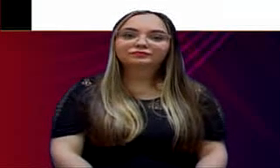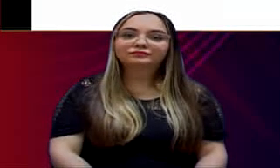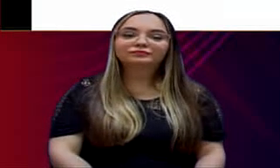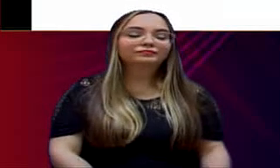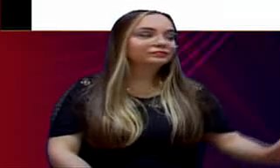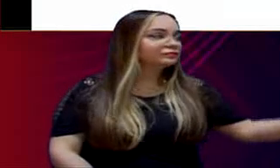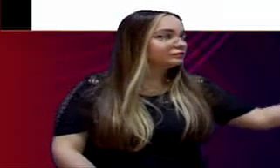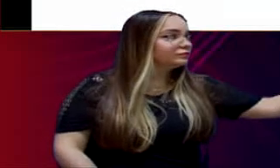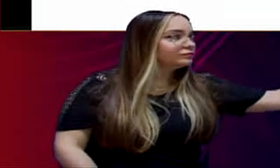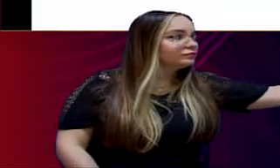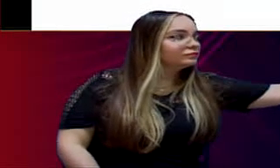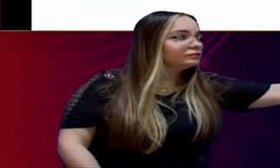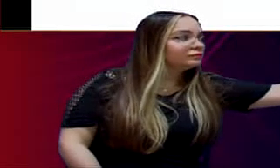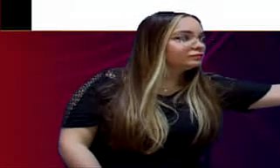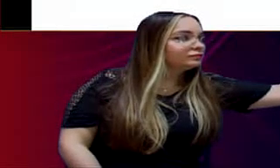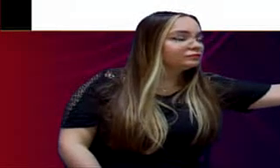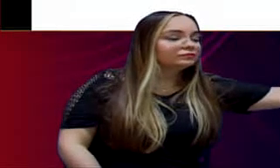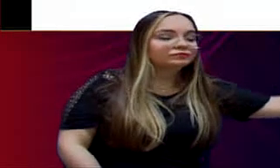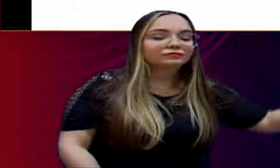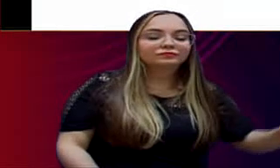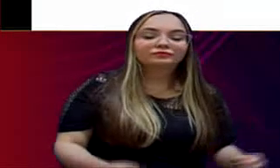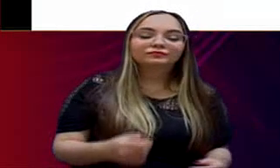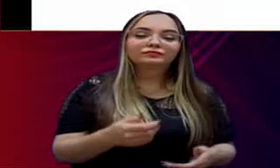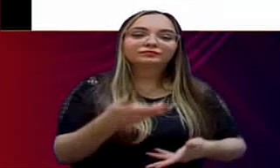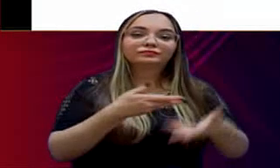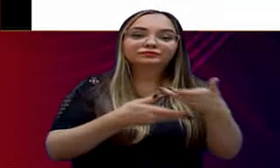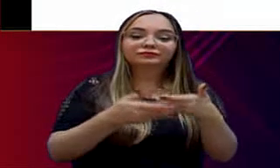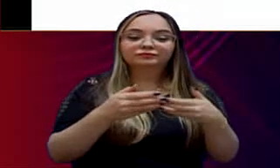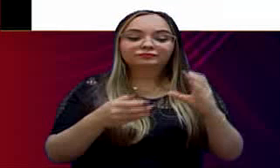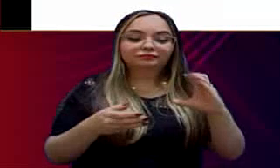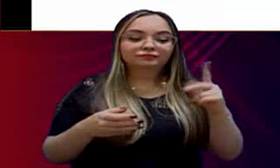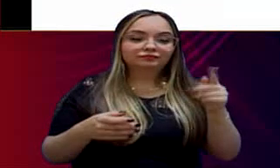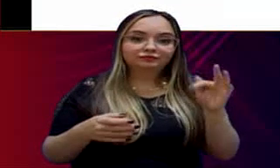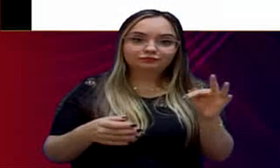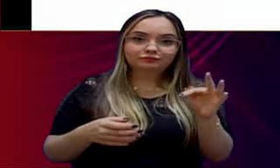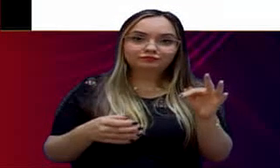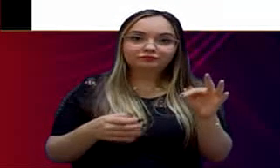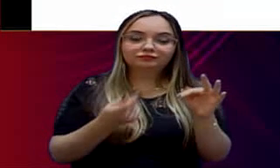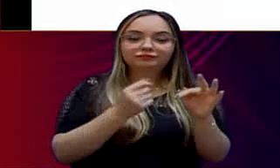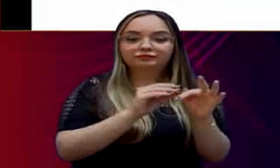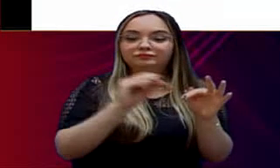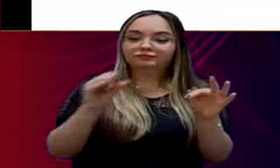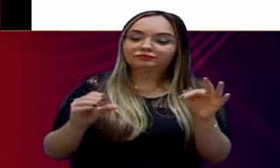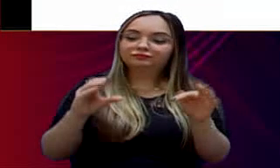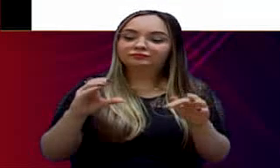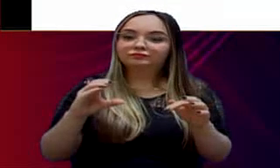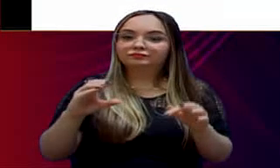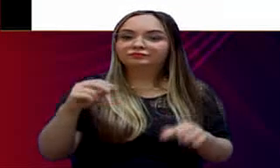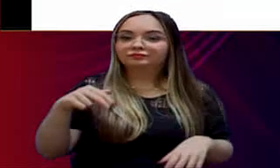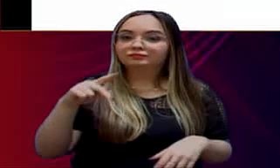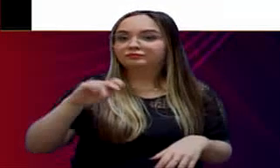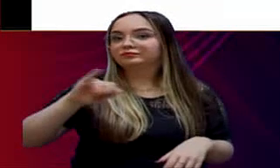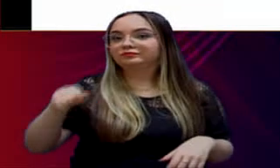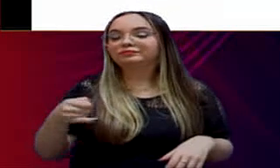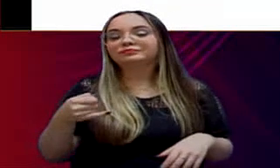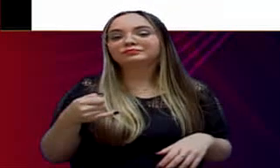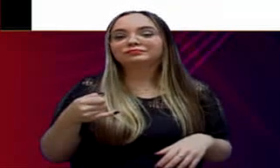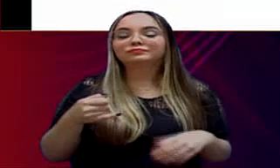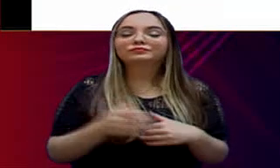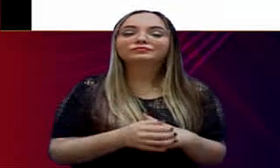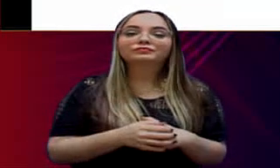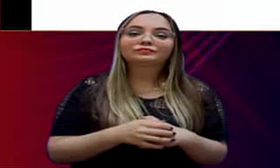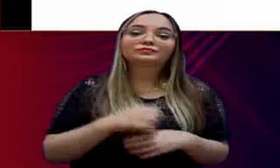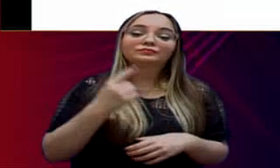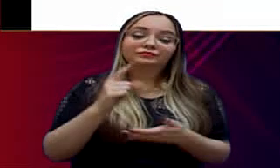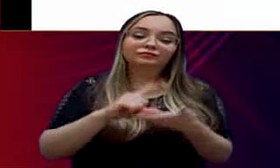12 da transferência de recurso a pessoas física e a pessoa jurídicas de direito público e privado na forma